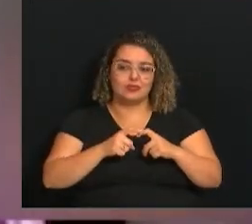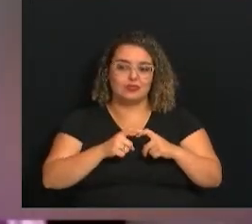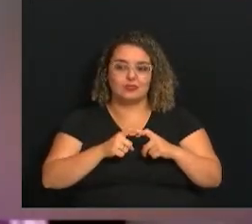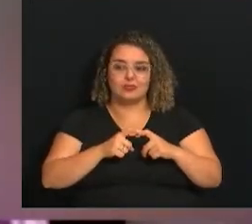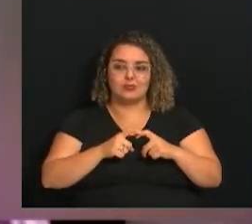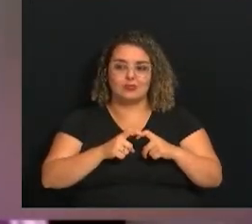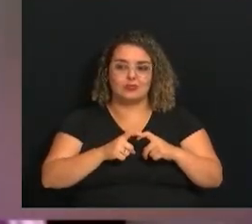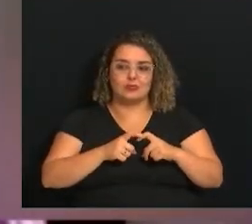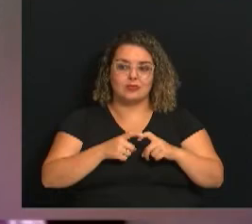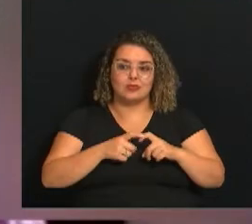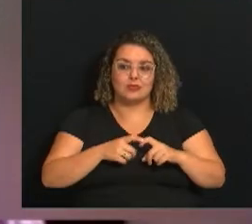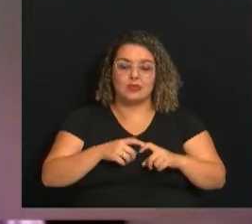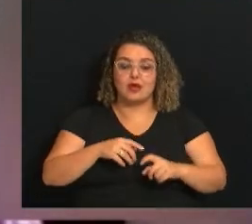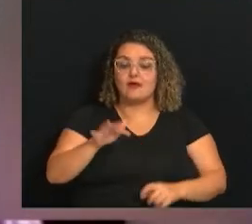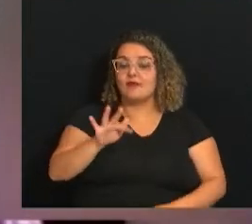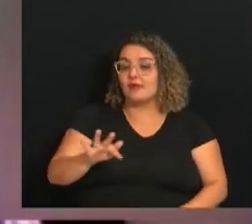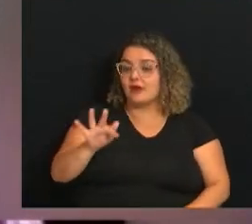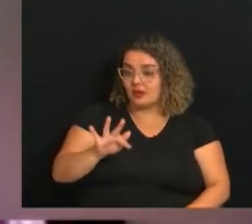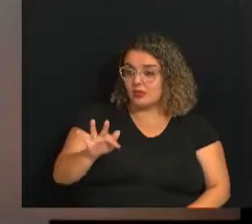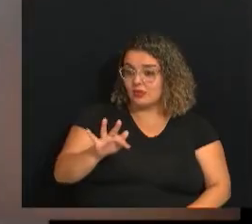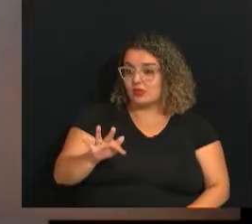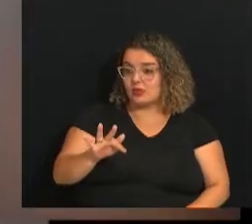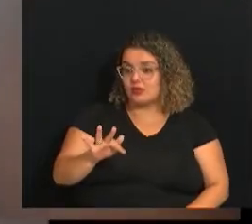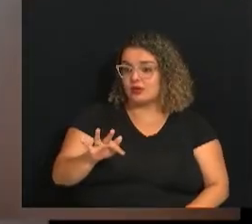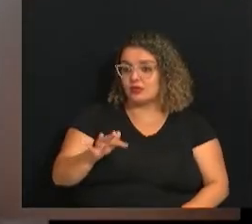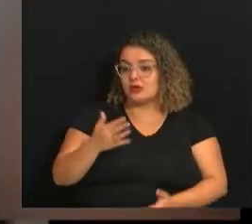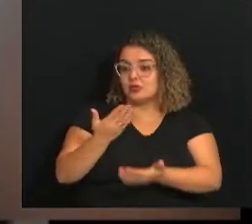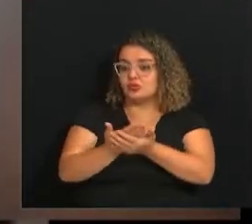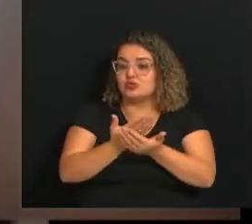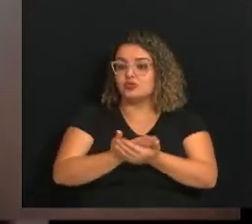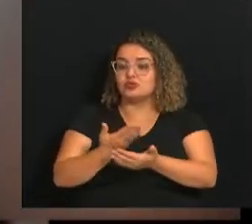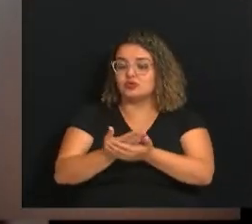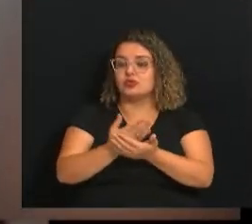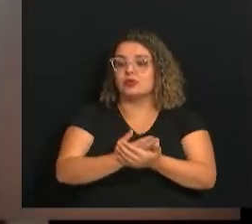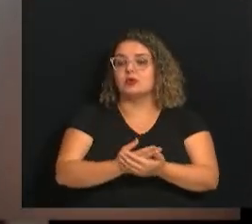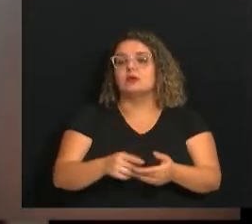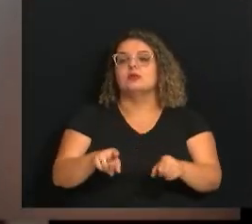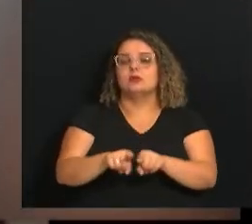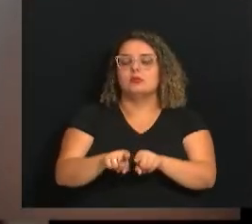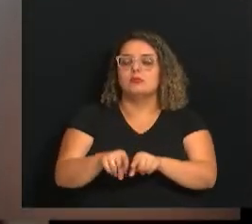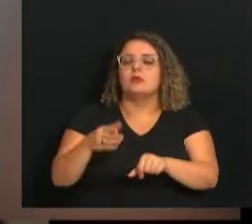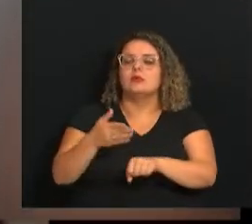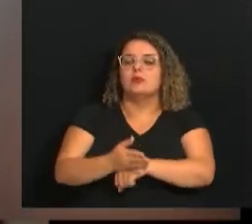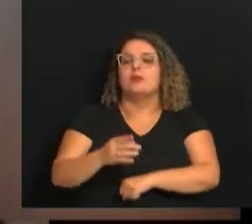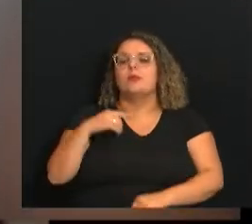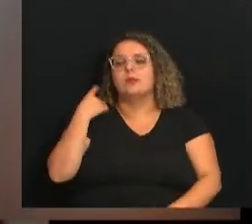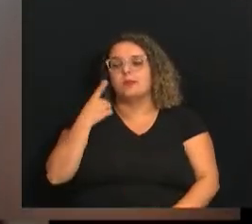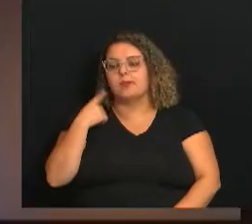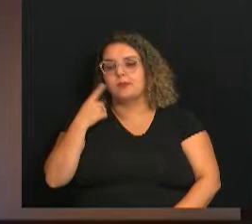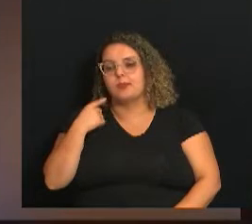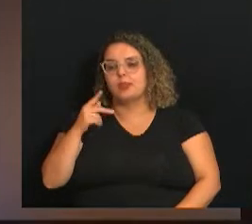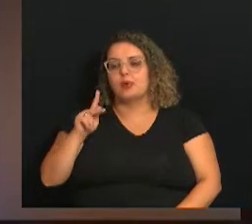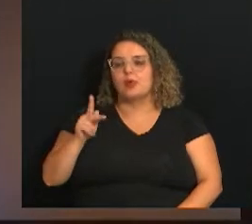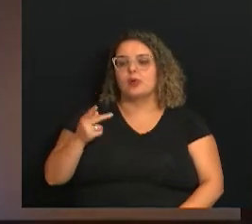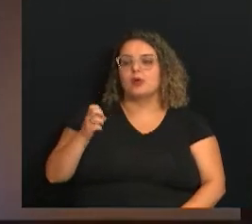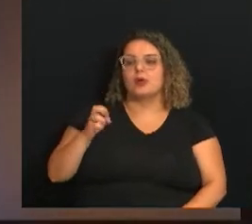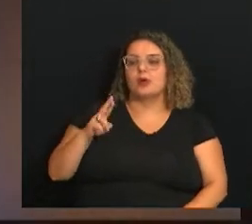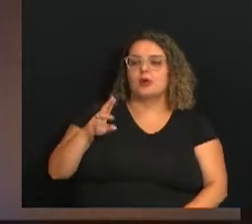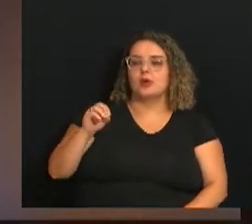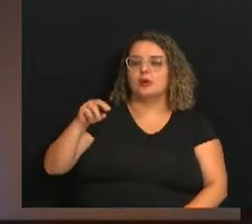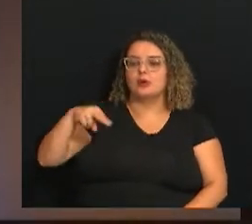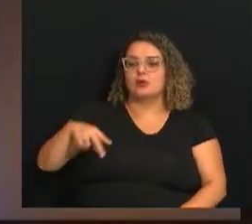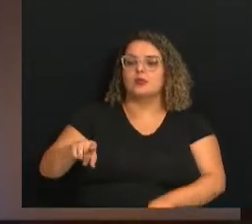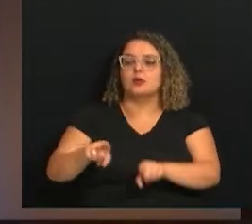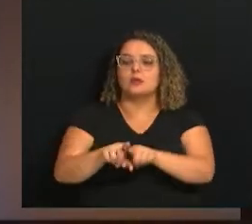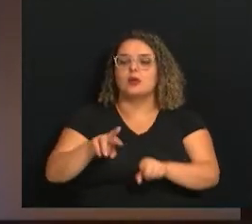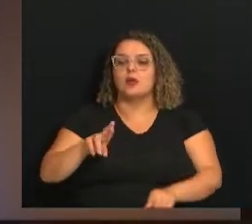curricular, né, que o optometrista estuda. Também participaram da reunião o advogado Heron Pedroso e Ronaldo Sartório,